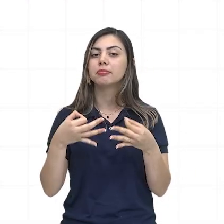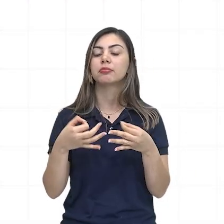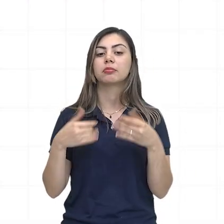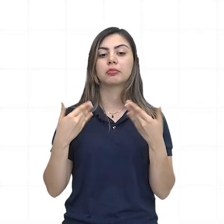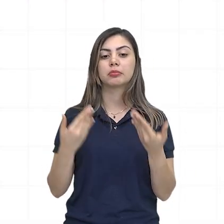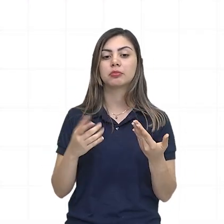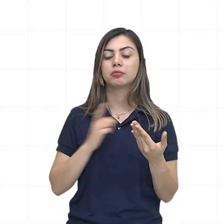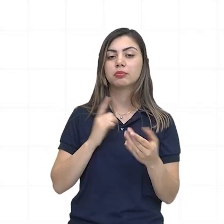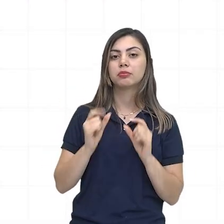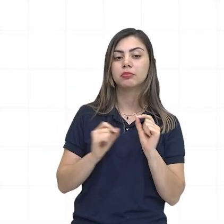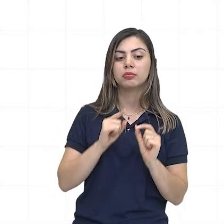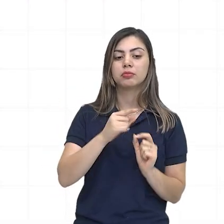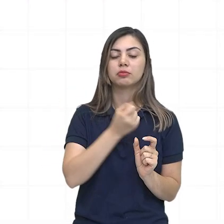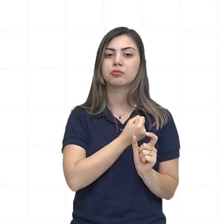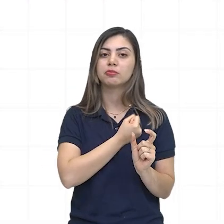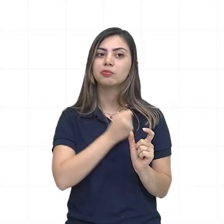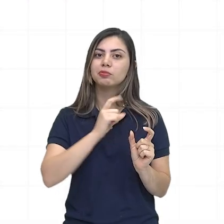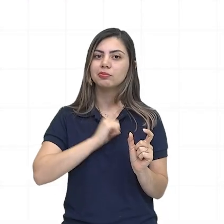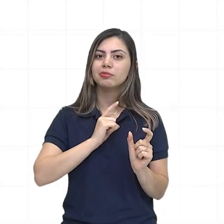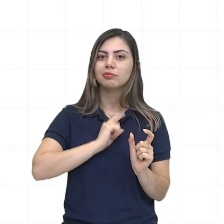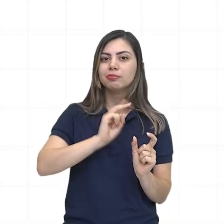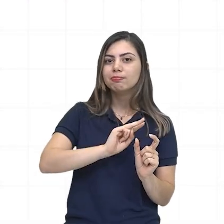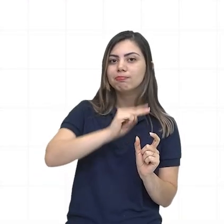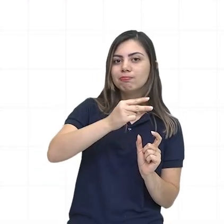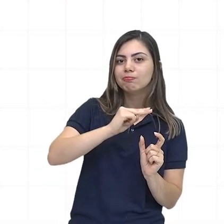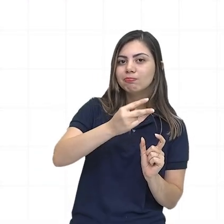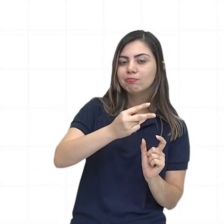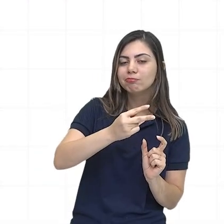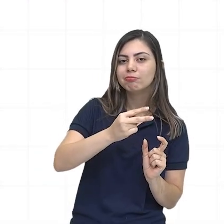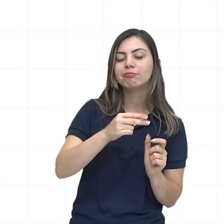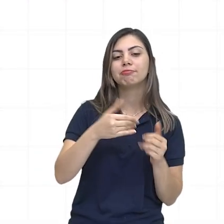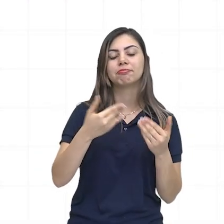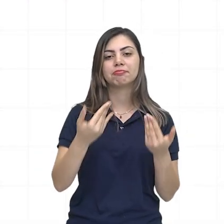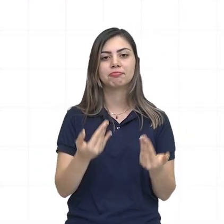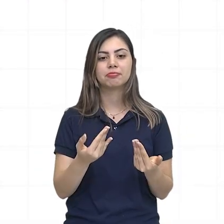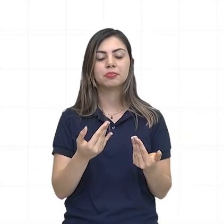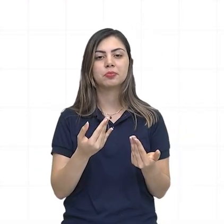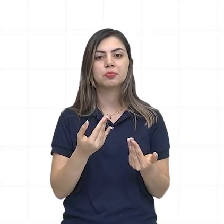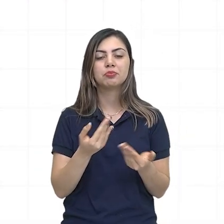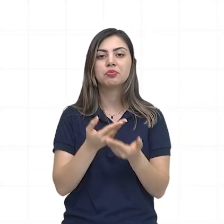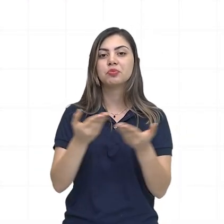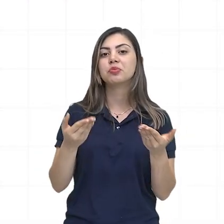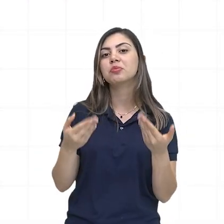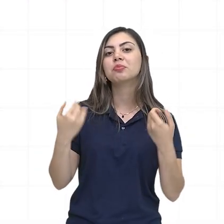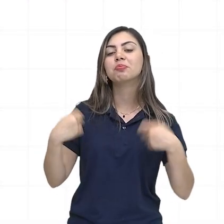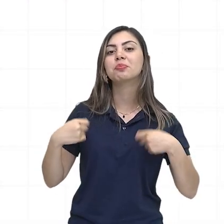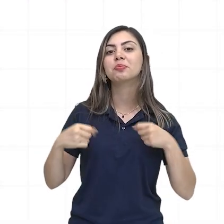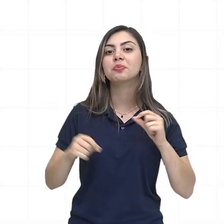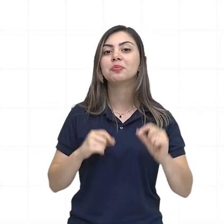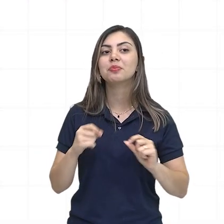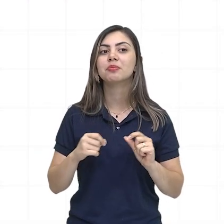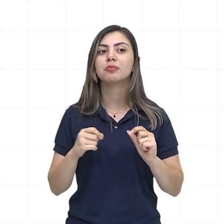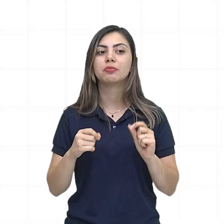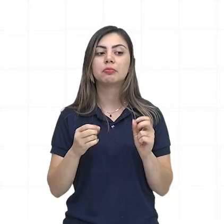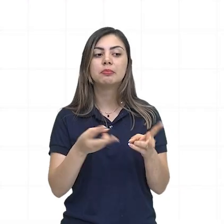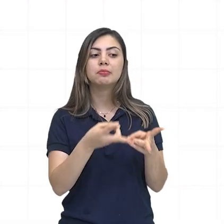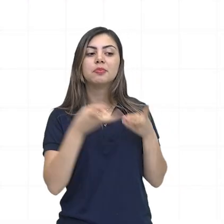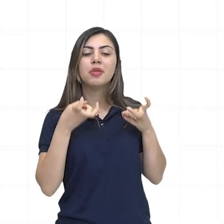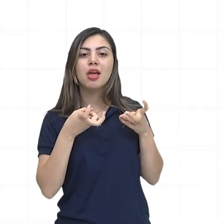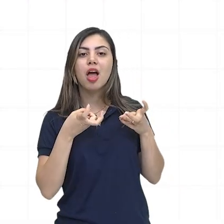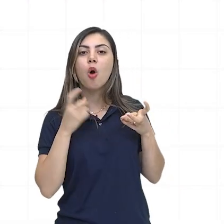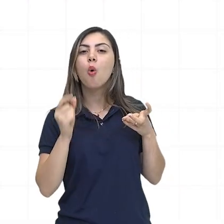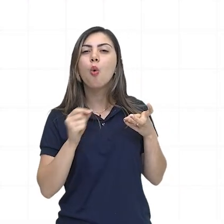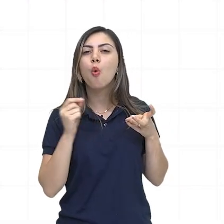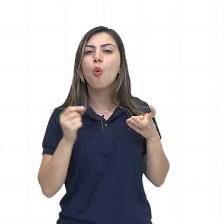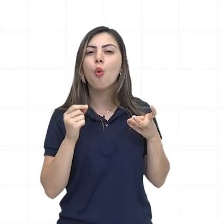uma potência, essa potência, o que você deverá prestar logo atenção?